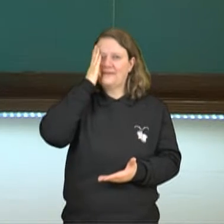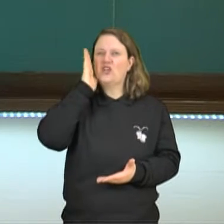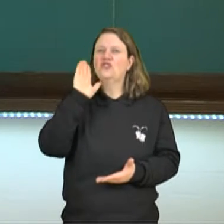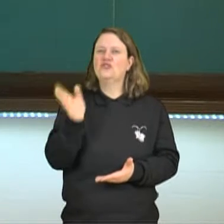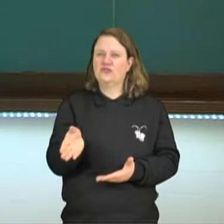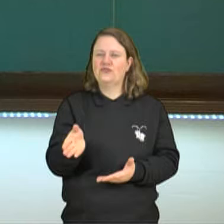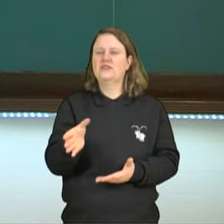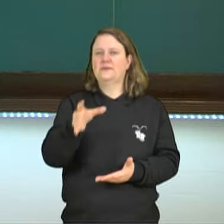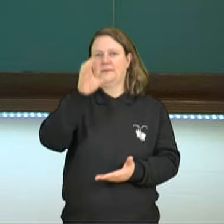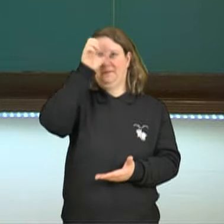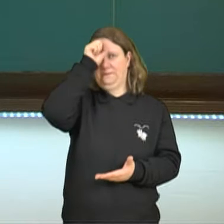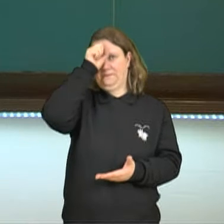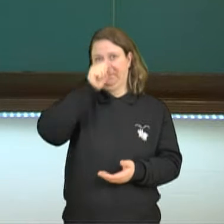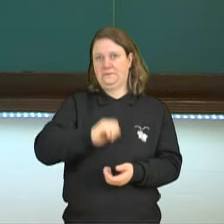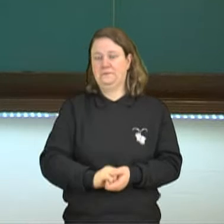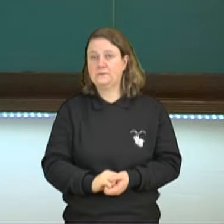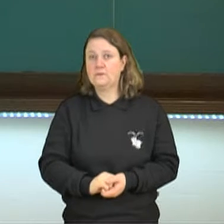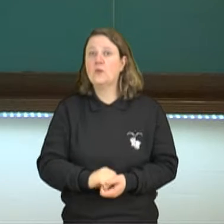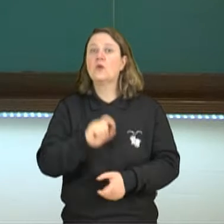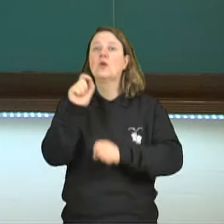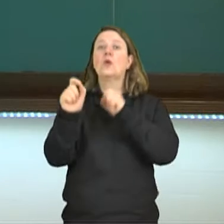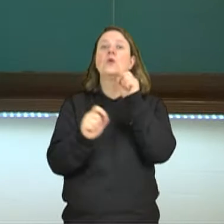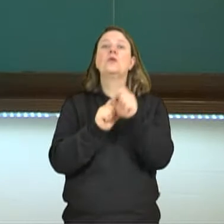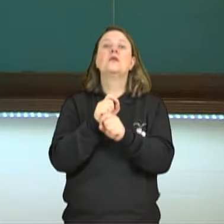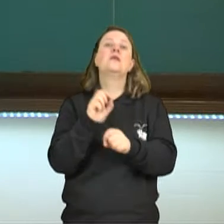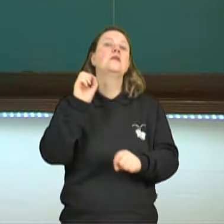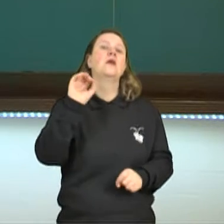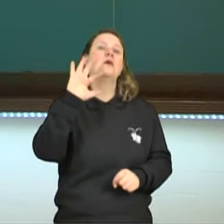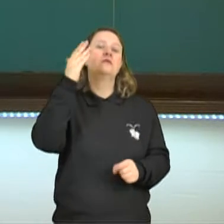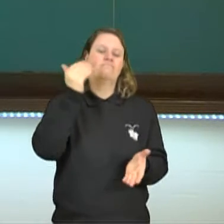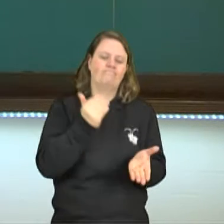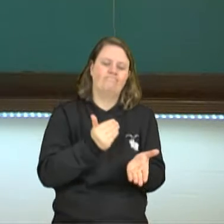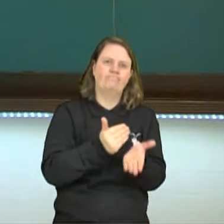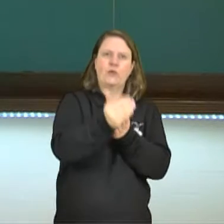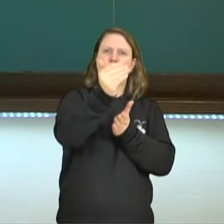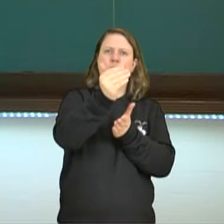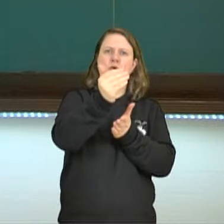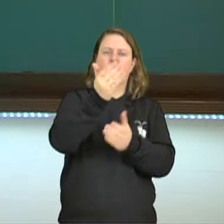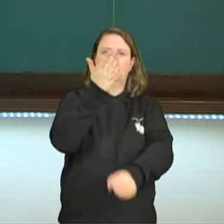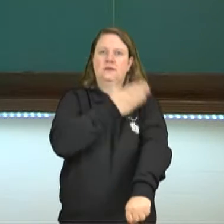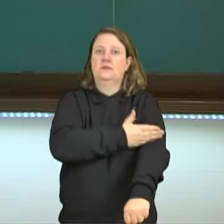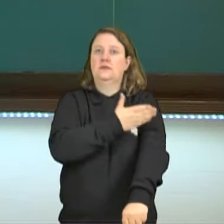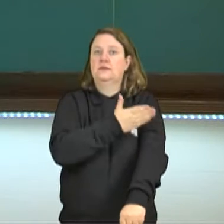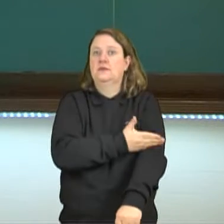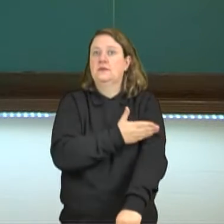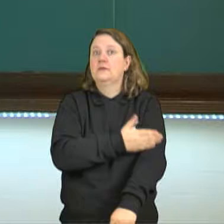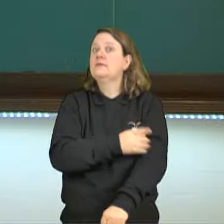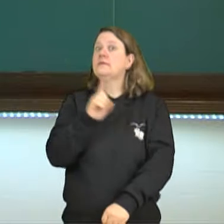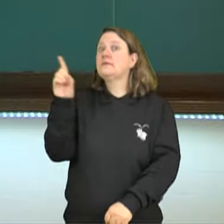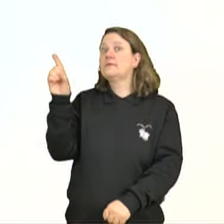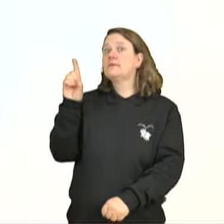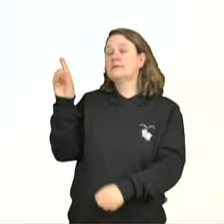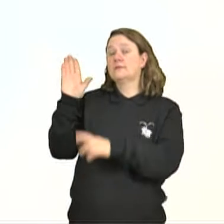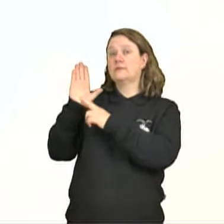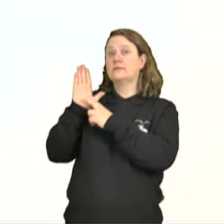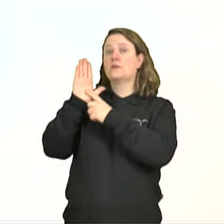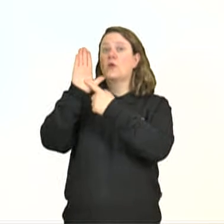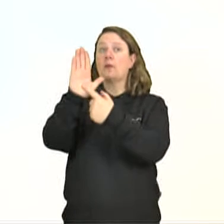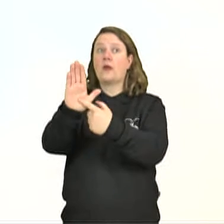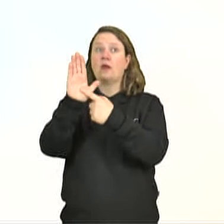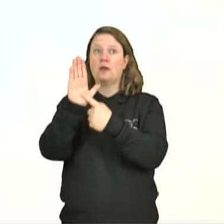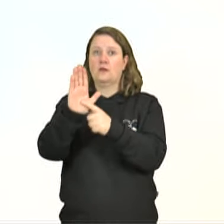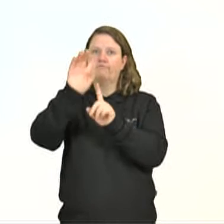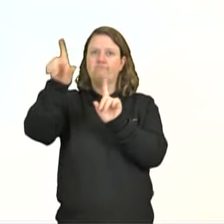já tem, Você lembra qual é o evento que dá início à Idade Média, E trago aqui essa representação da cruz